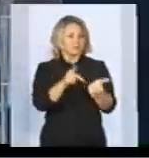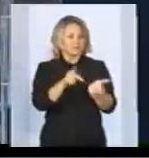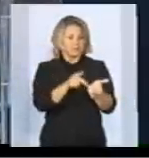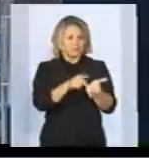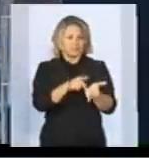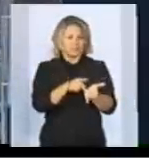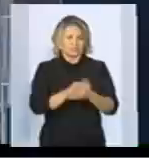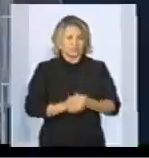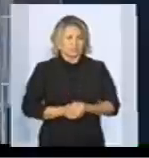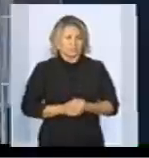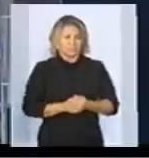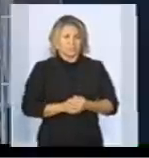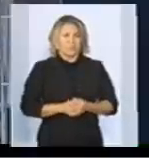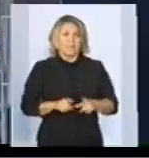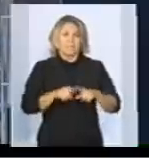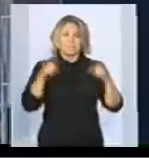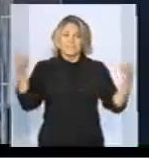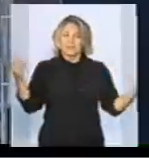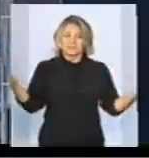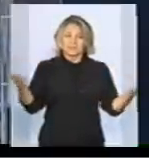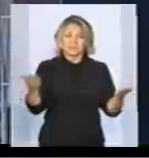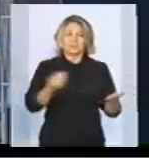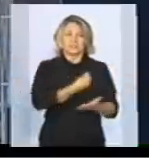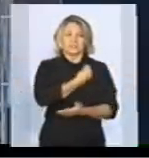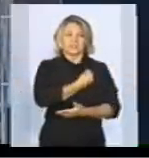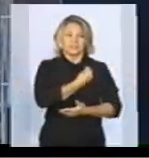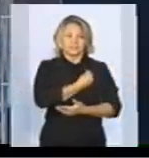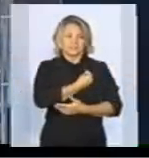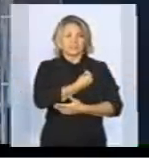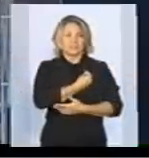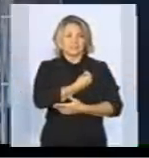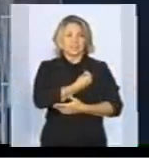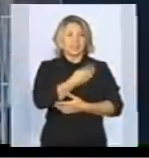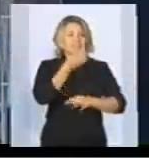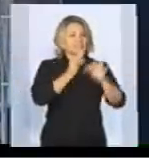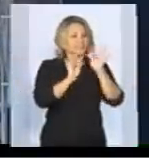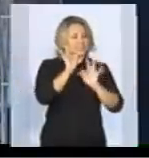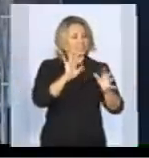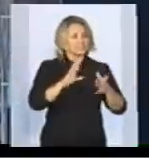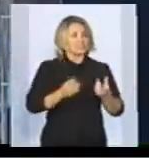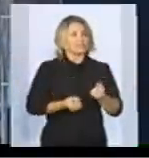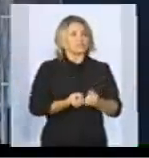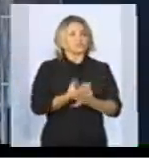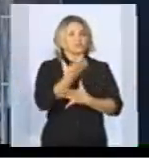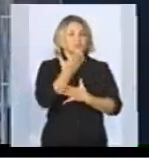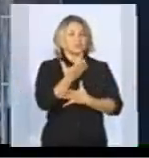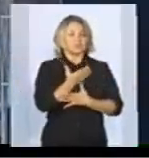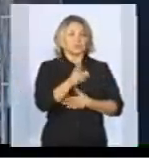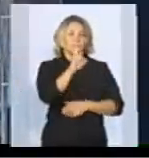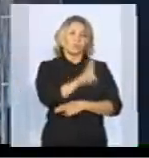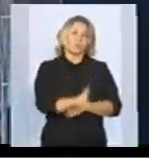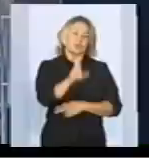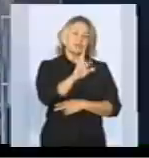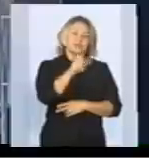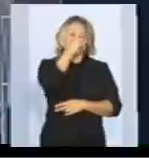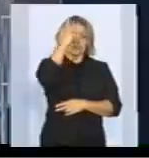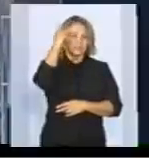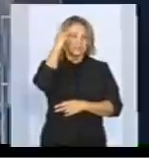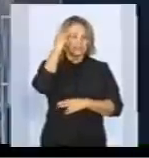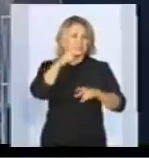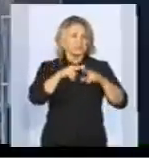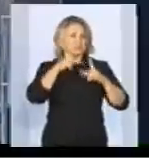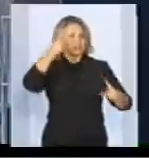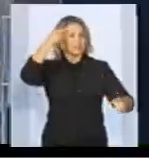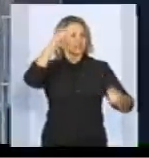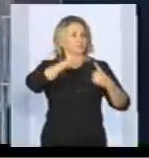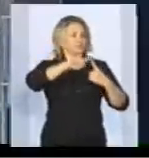intrínseca todavia Nas condições atuais as técnicas de informação são principalmente utilizadas por um Punho de atores em função dos seus